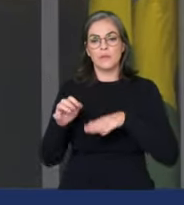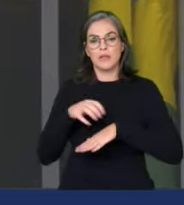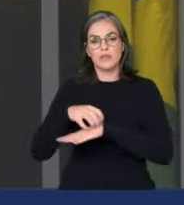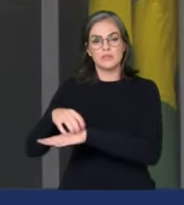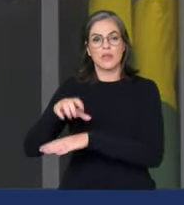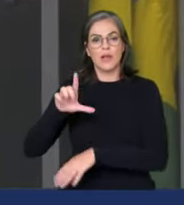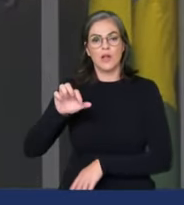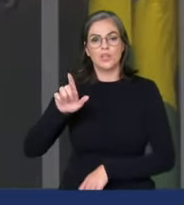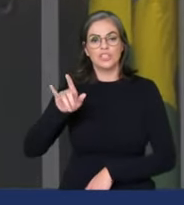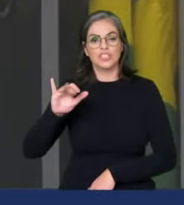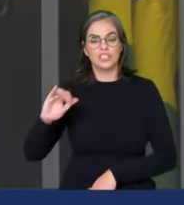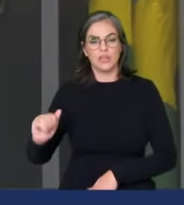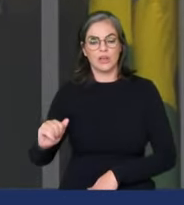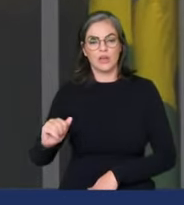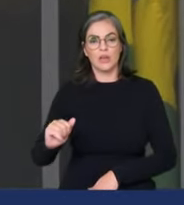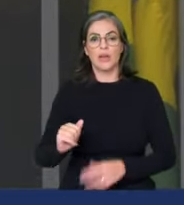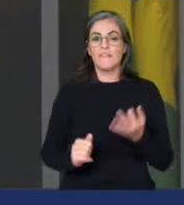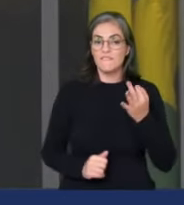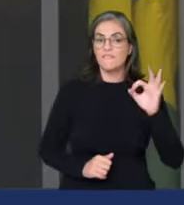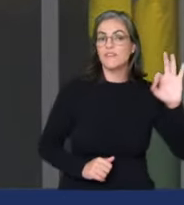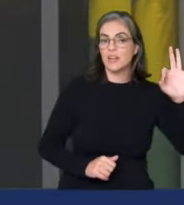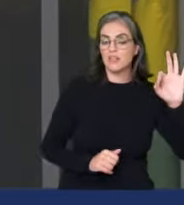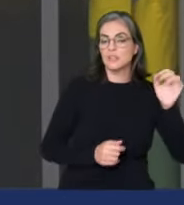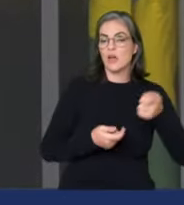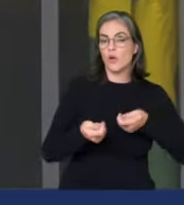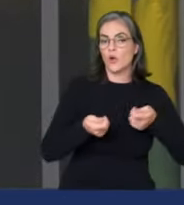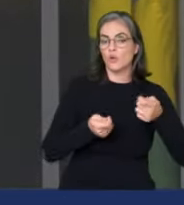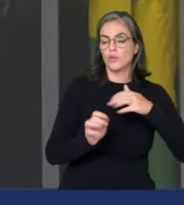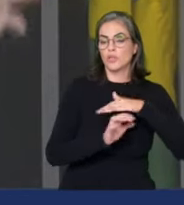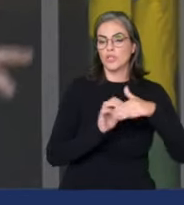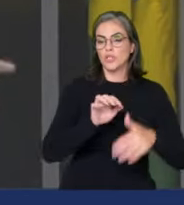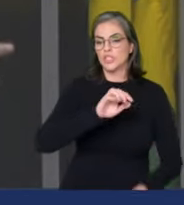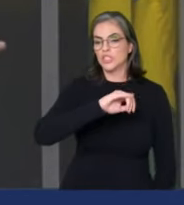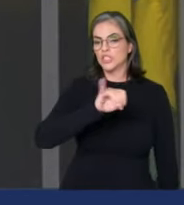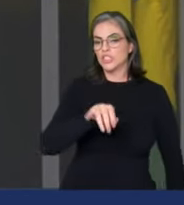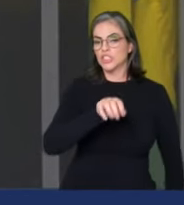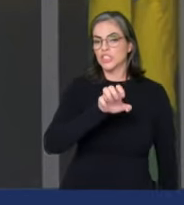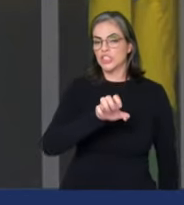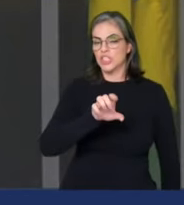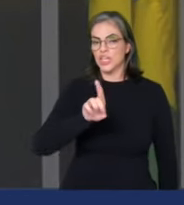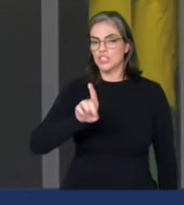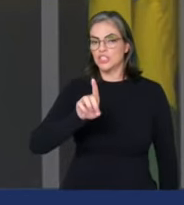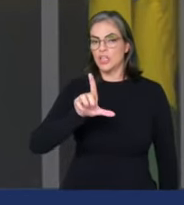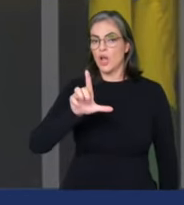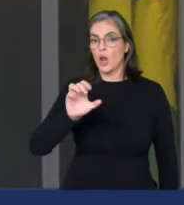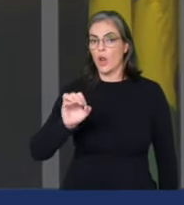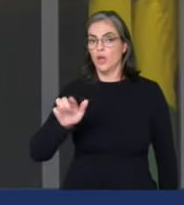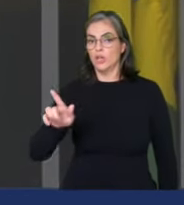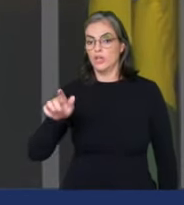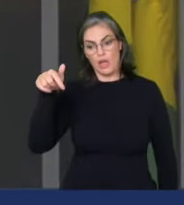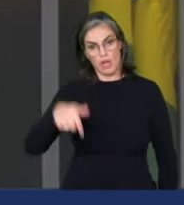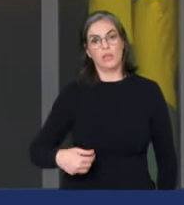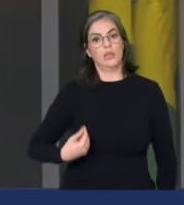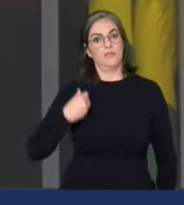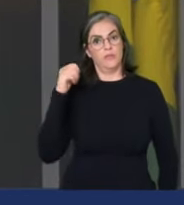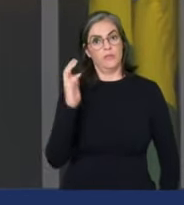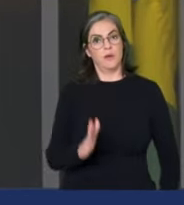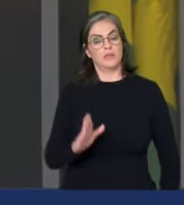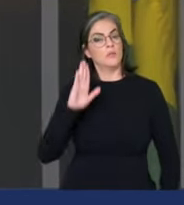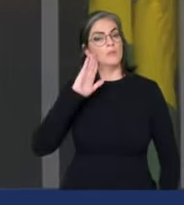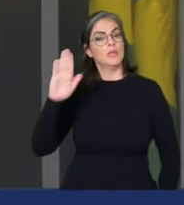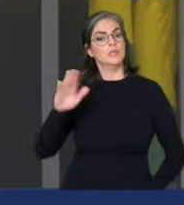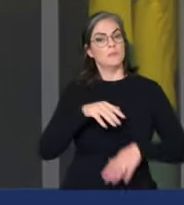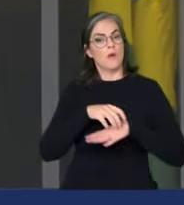quem controla a Gedlog, a maior empresa aqui do Brasil e de logística do Brasil, é